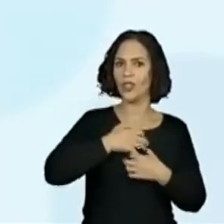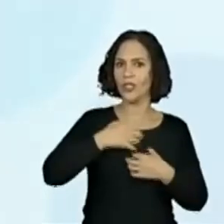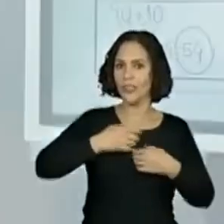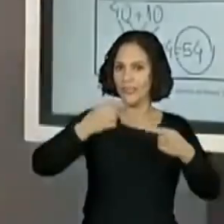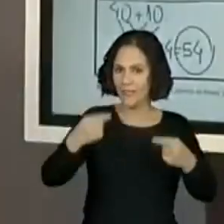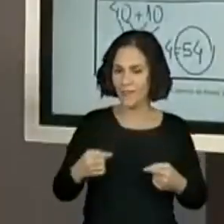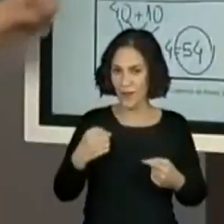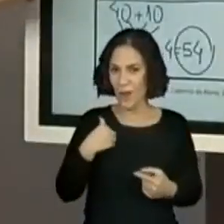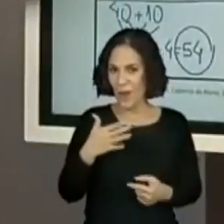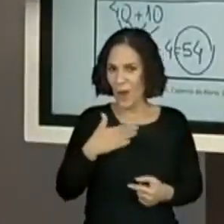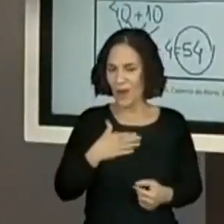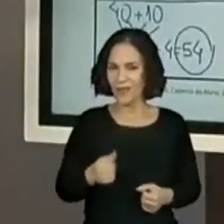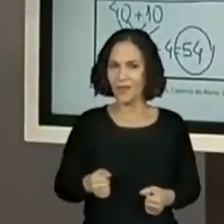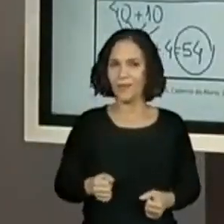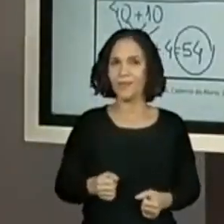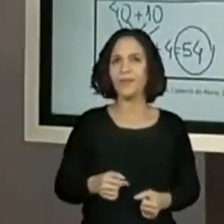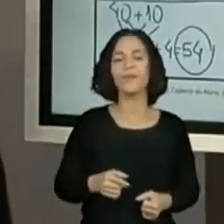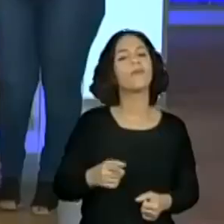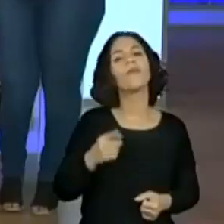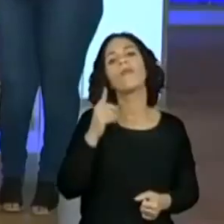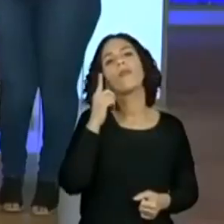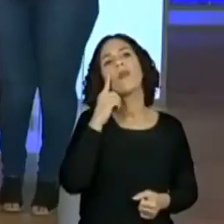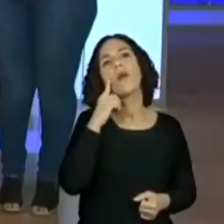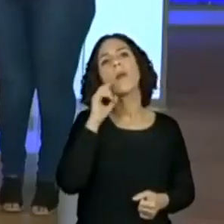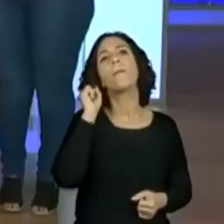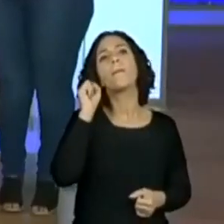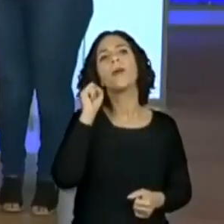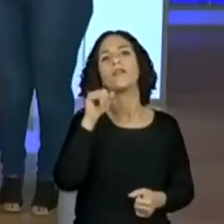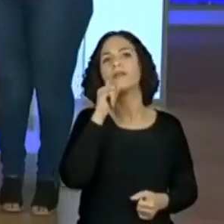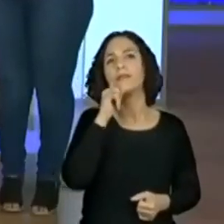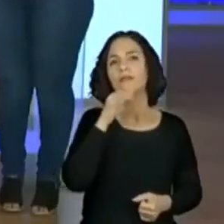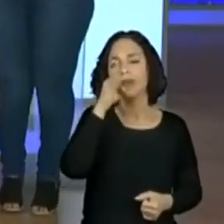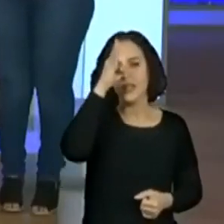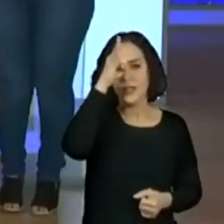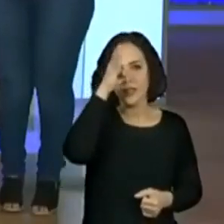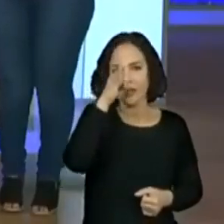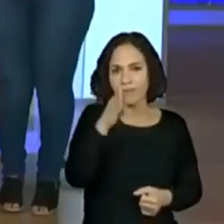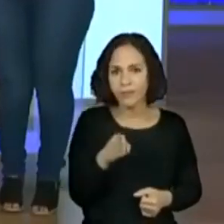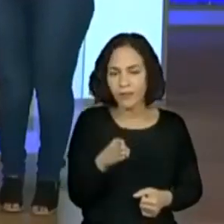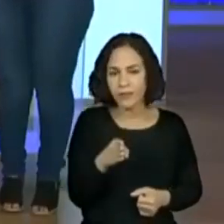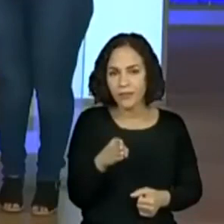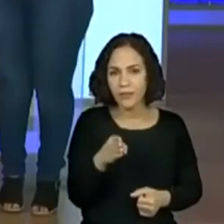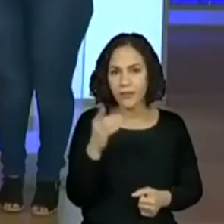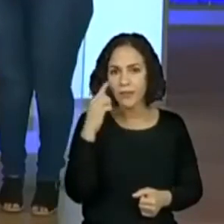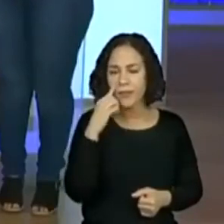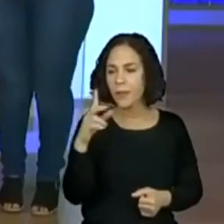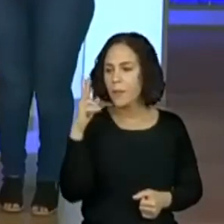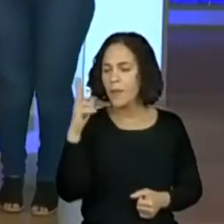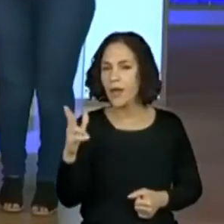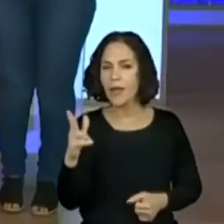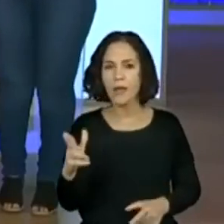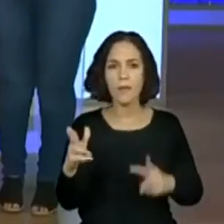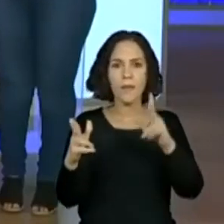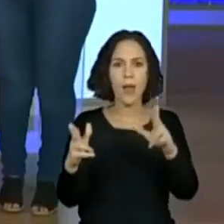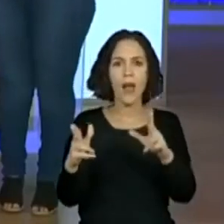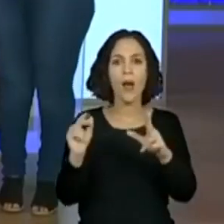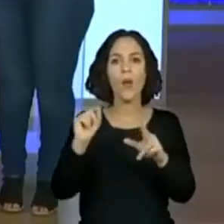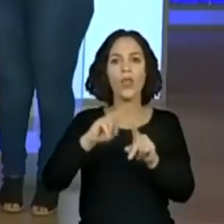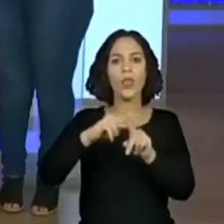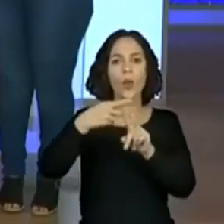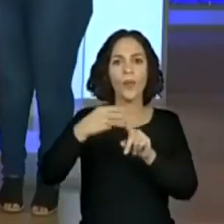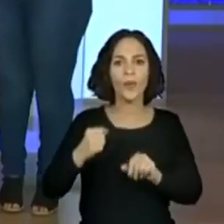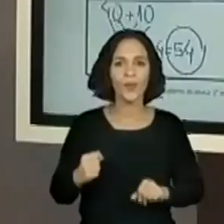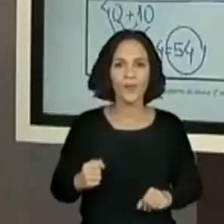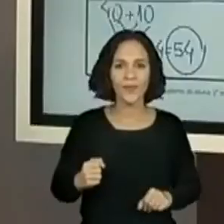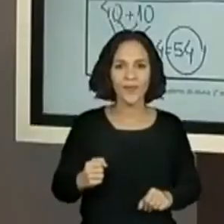que eu gosto, né? Dividir ao meio e fazer a soma entender que é o dobro. O que tem de um lado, tem ao lado do outro. Só